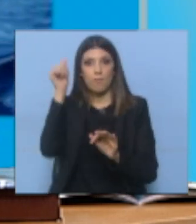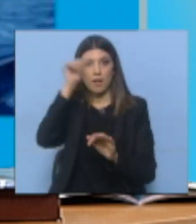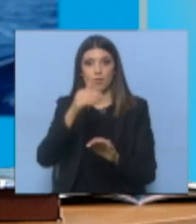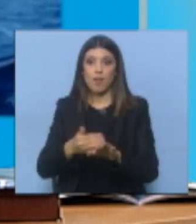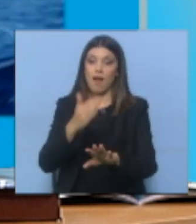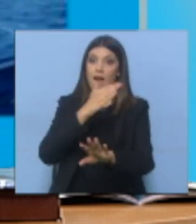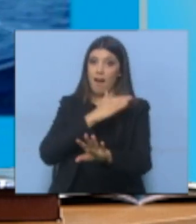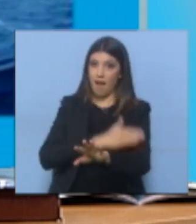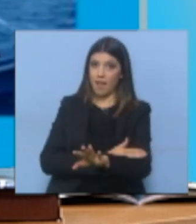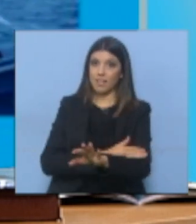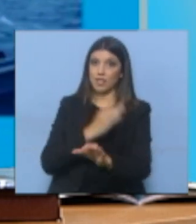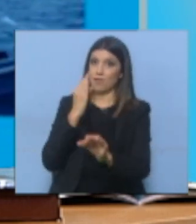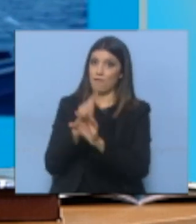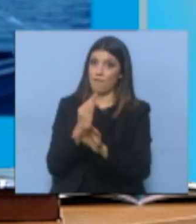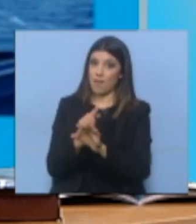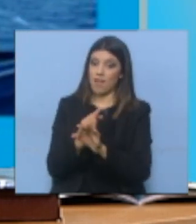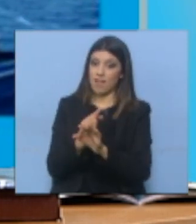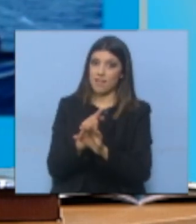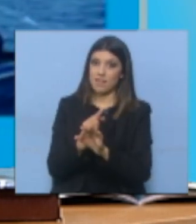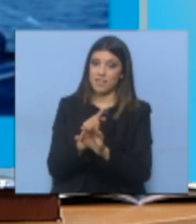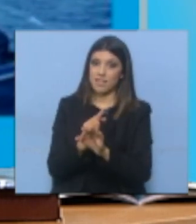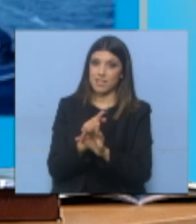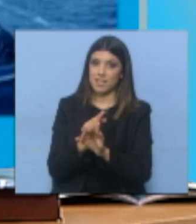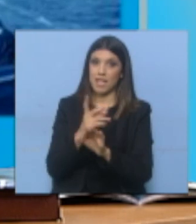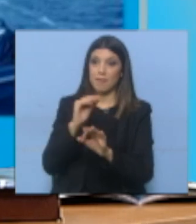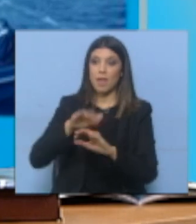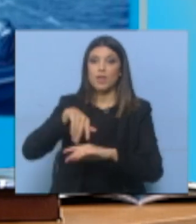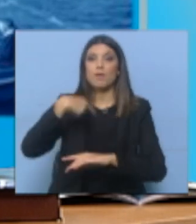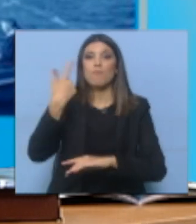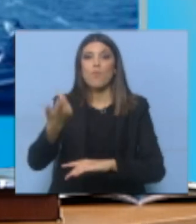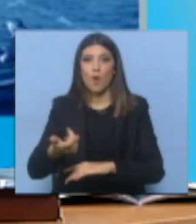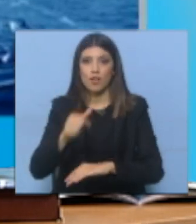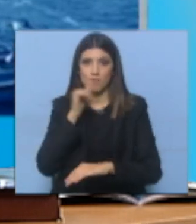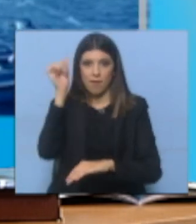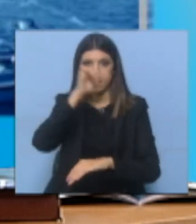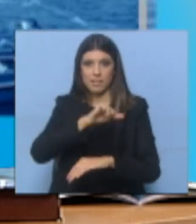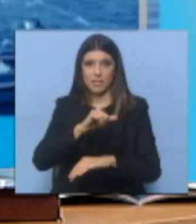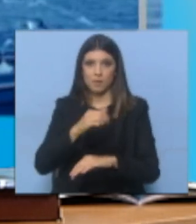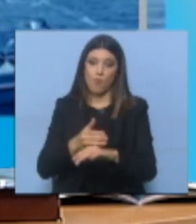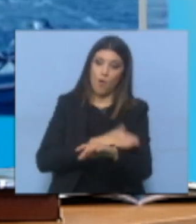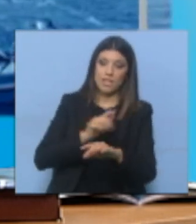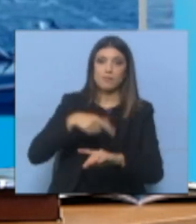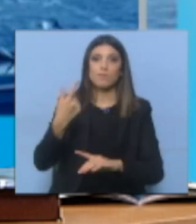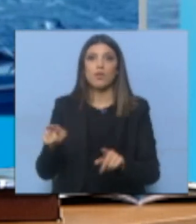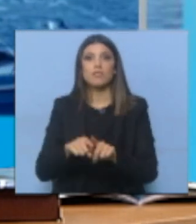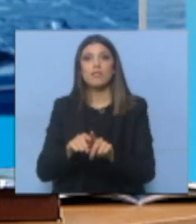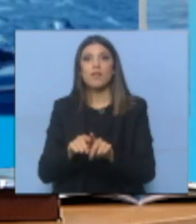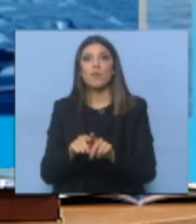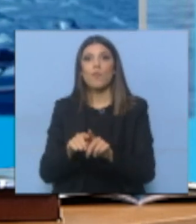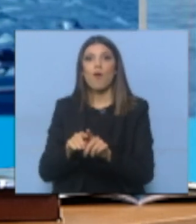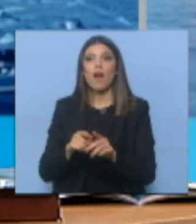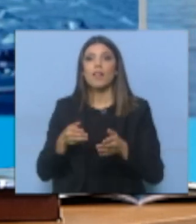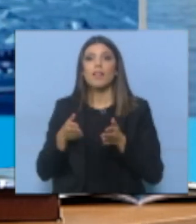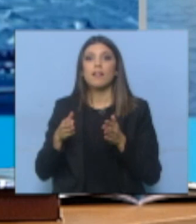antes, para a celebração e para o pós-batismo. Todos hoje para ajudar a fazer um caminho